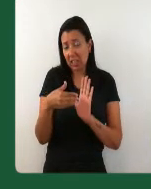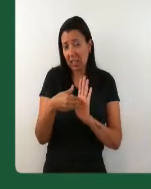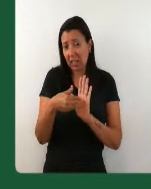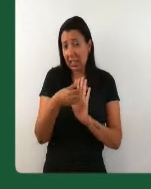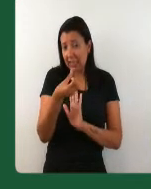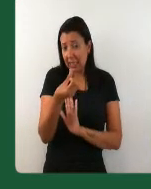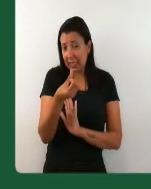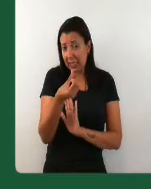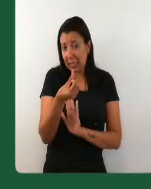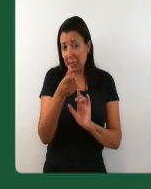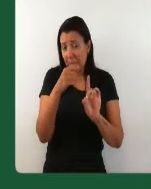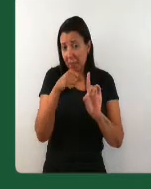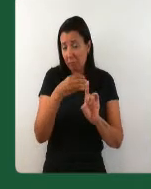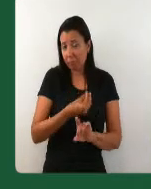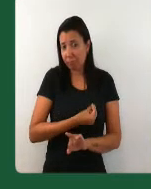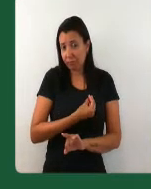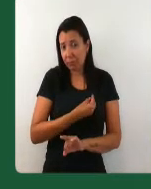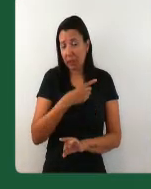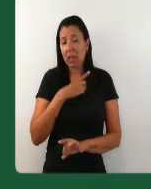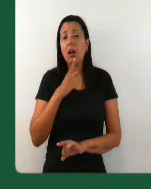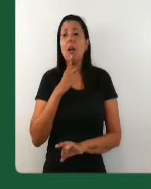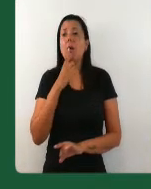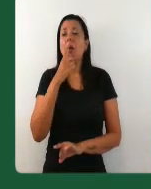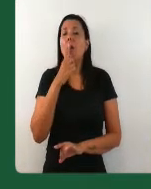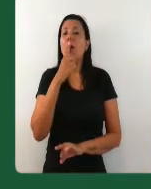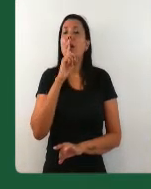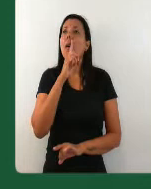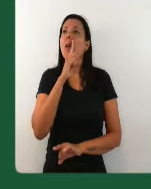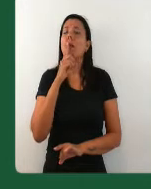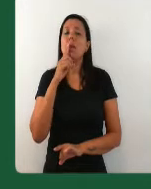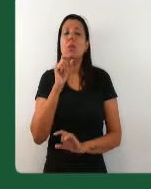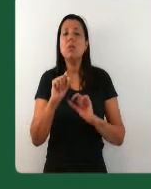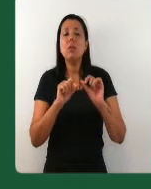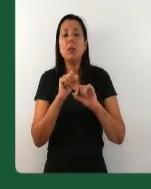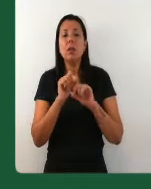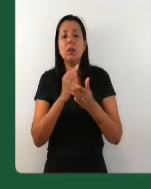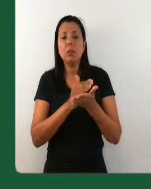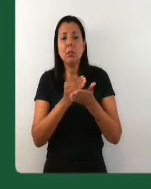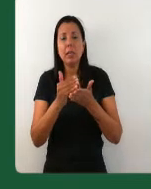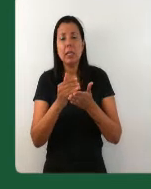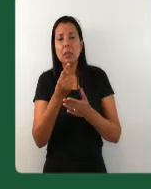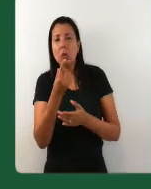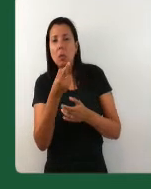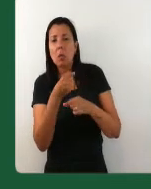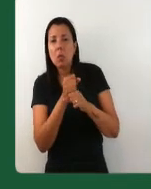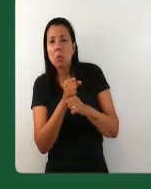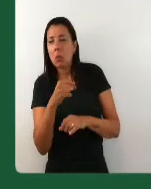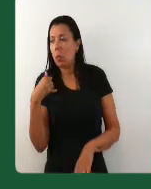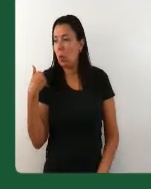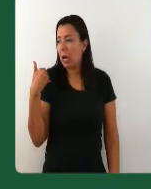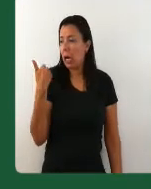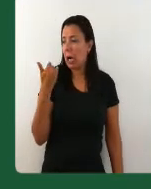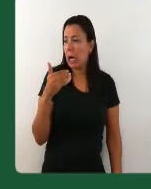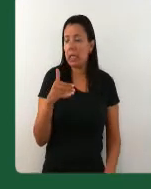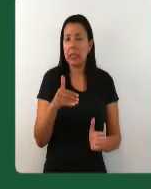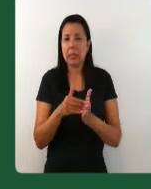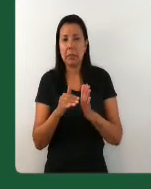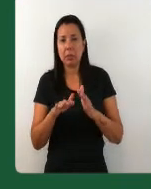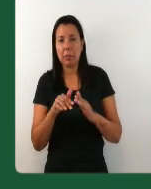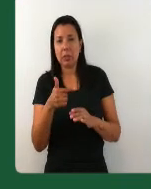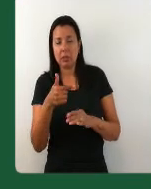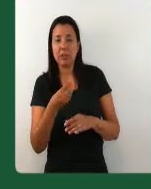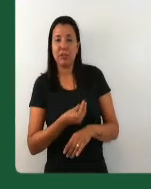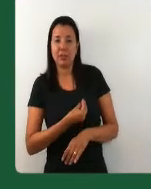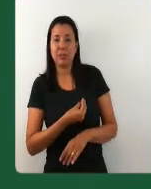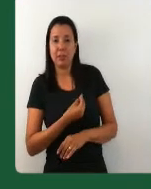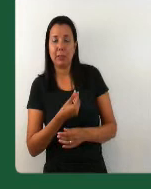vida. A do céu da boca, do palato, seria a partir de 1 ano até o segundo ano de